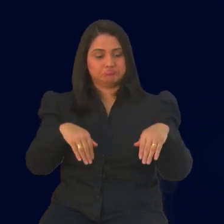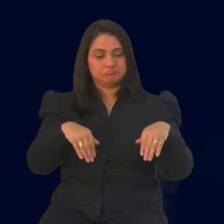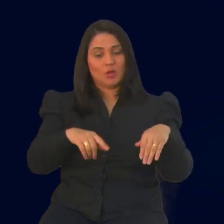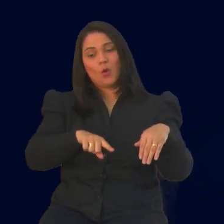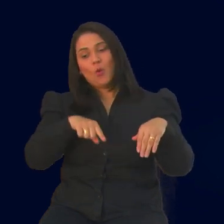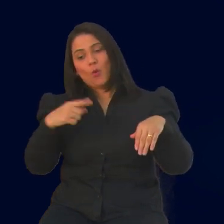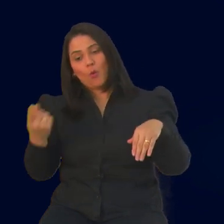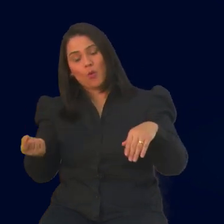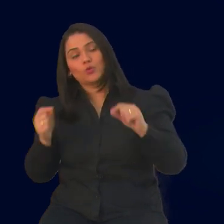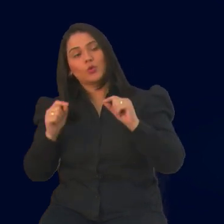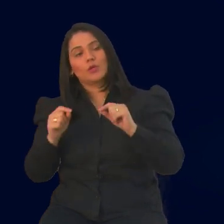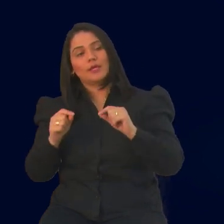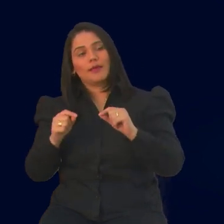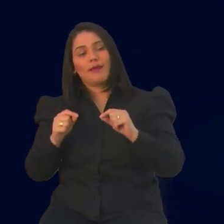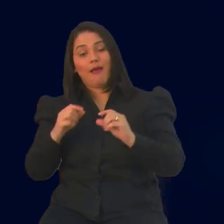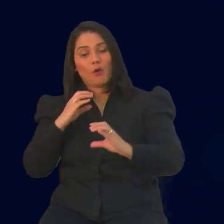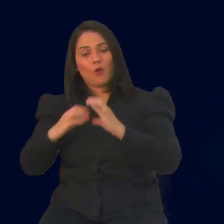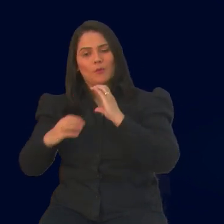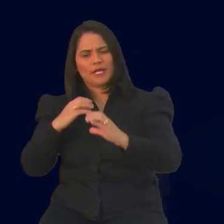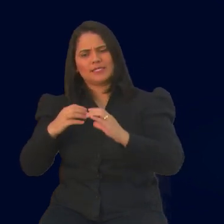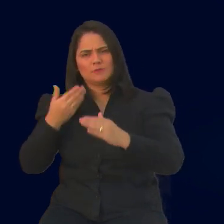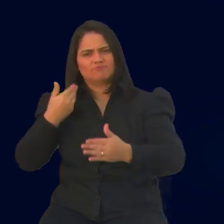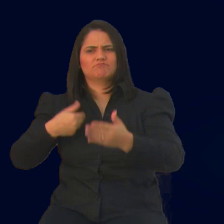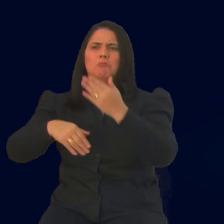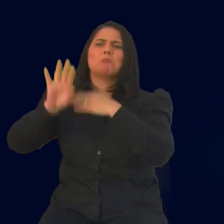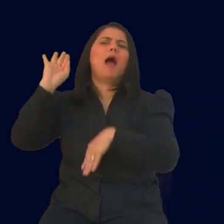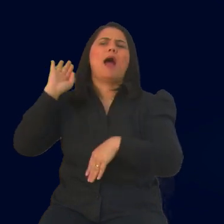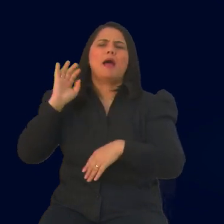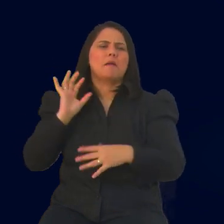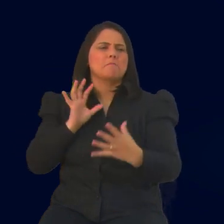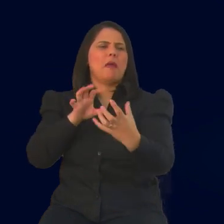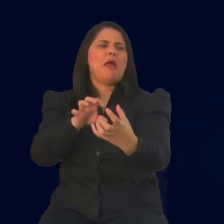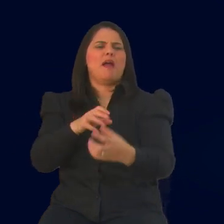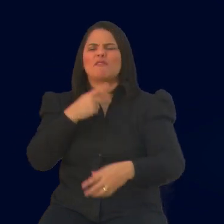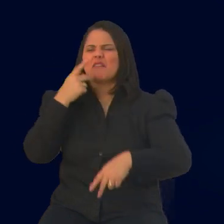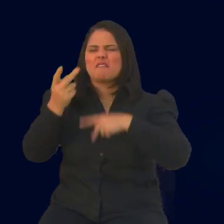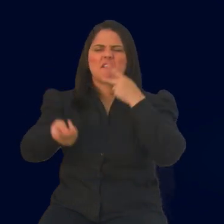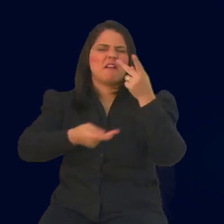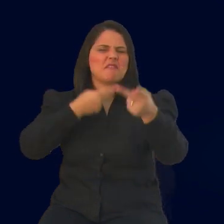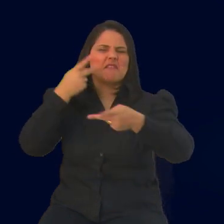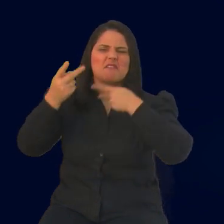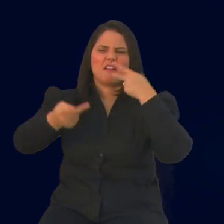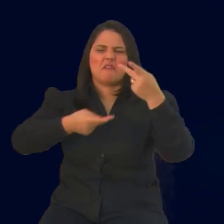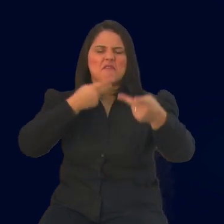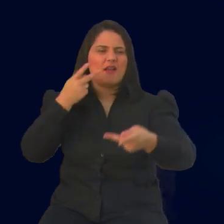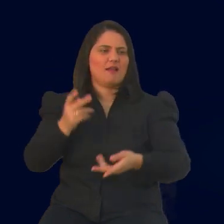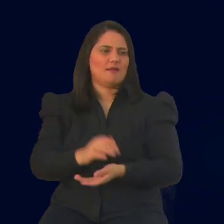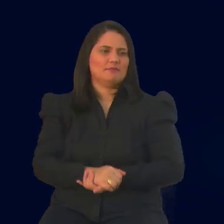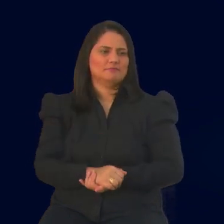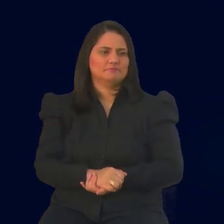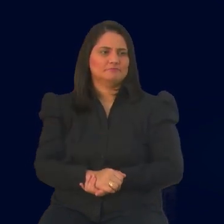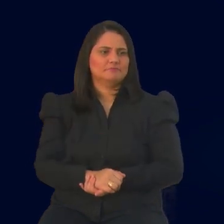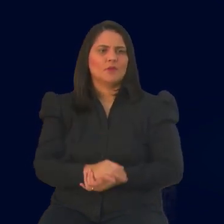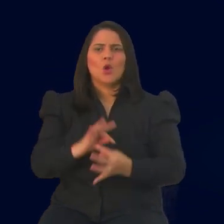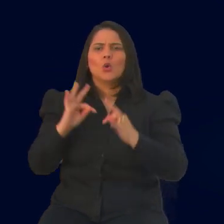gente abre as comportas e fala o que vem na cabeça. Todo mundo já teve um